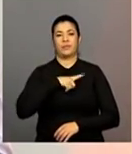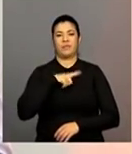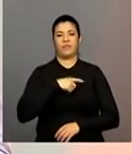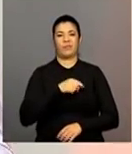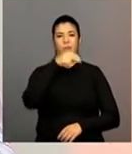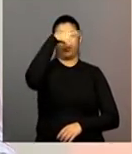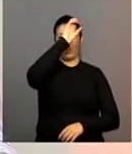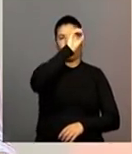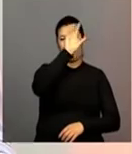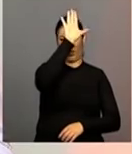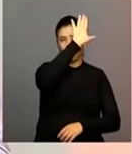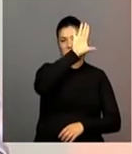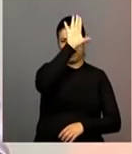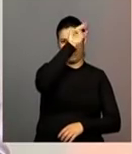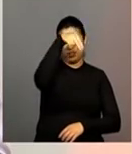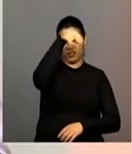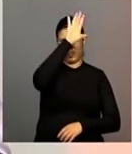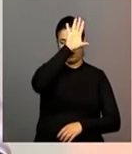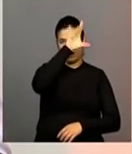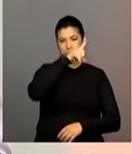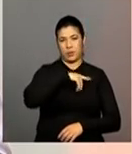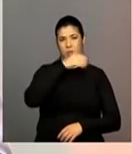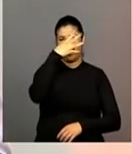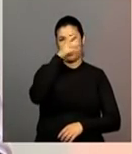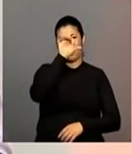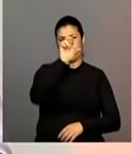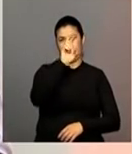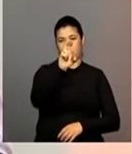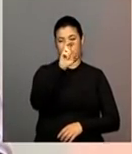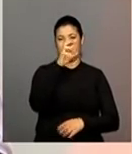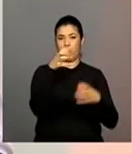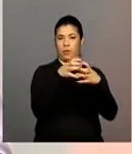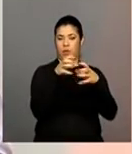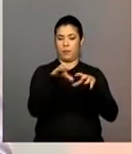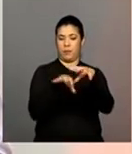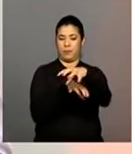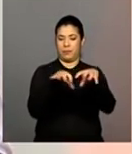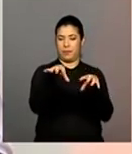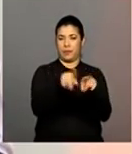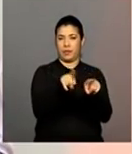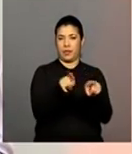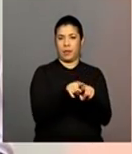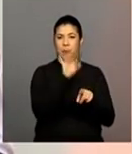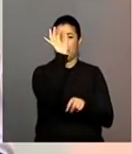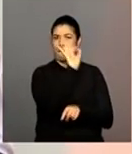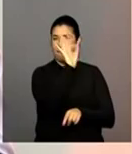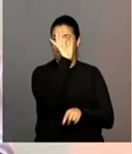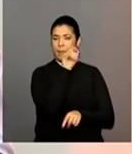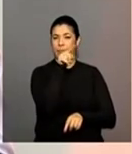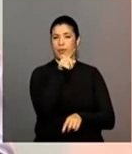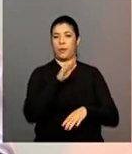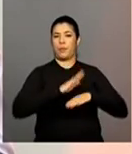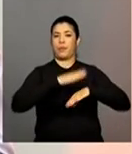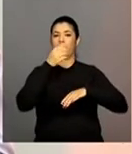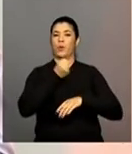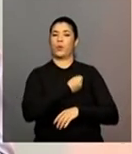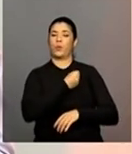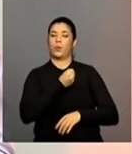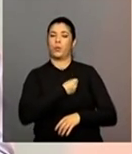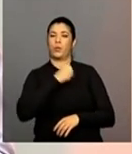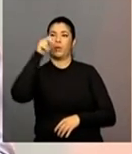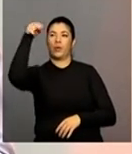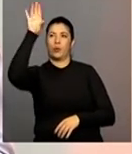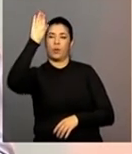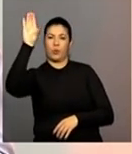são 495 equipes volantes e em termos percentuais o maior número de equipes volantes está no